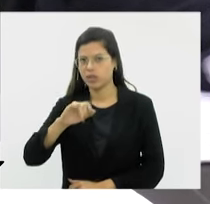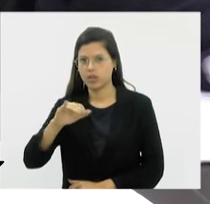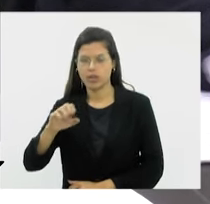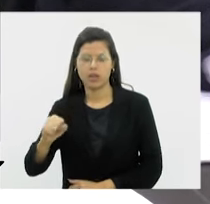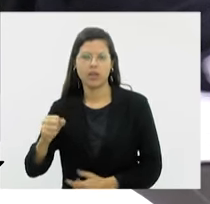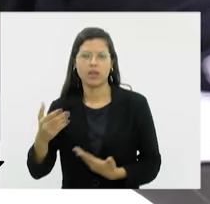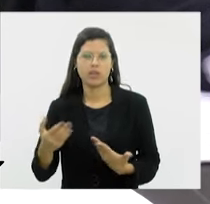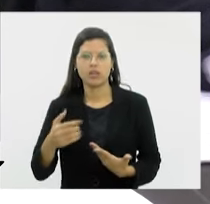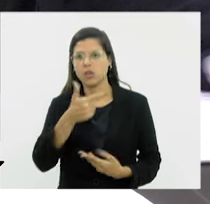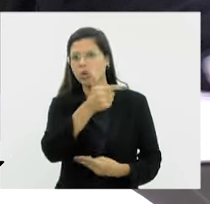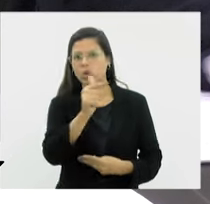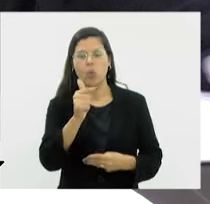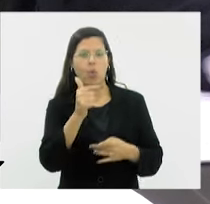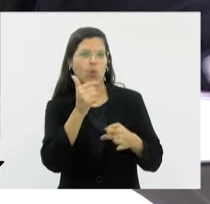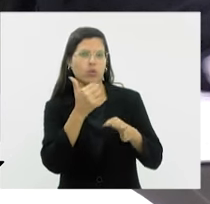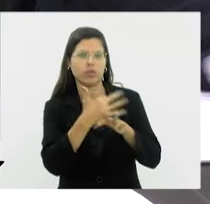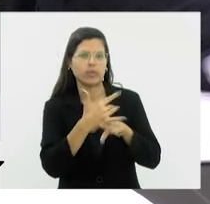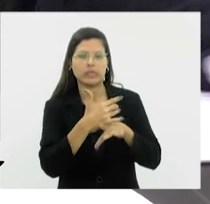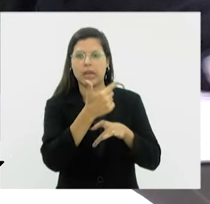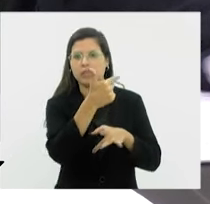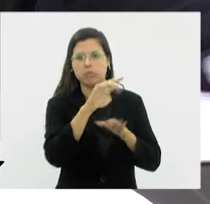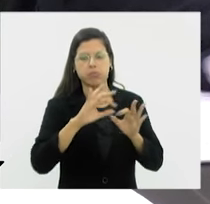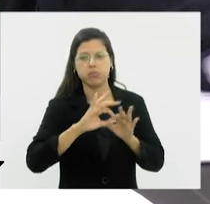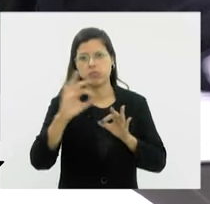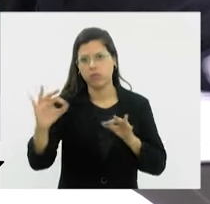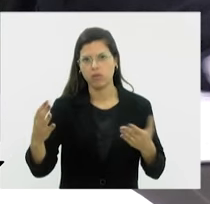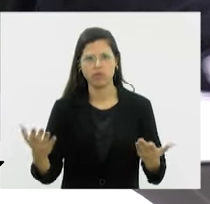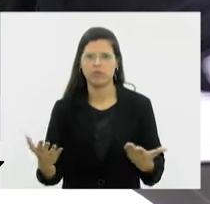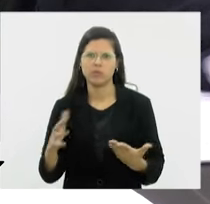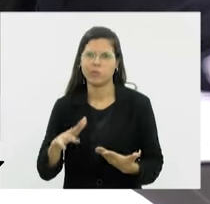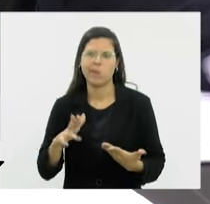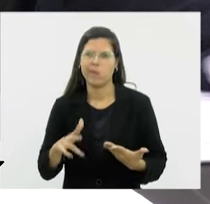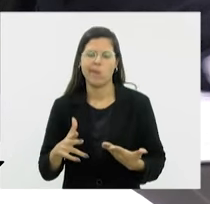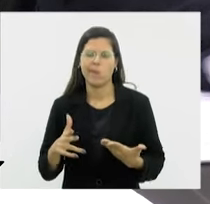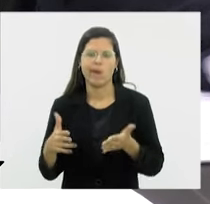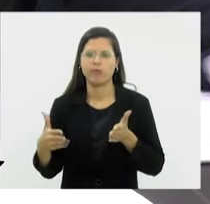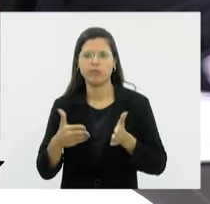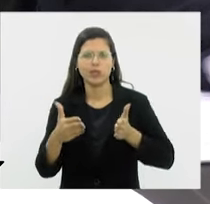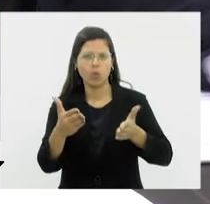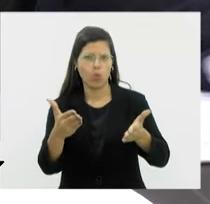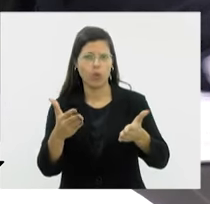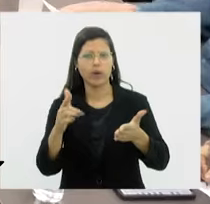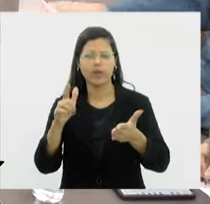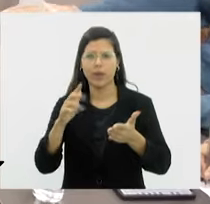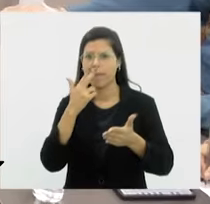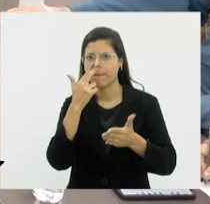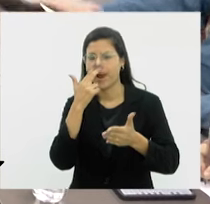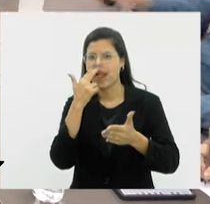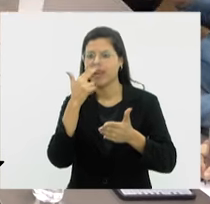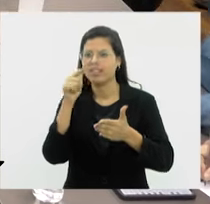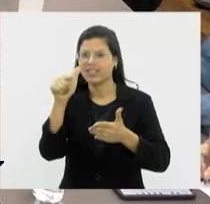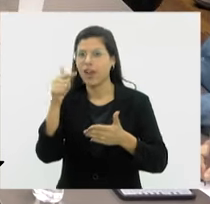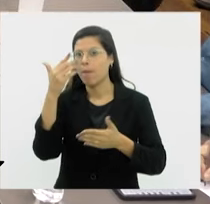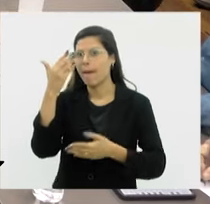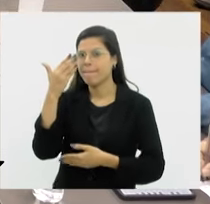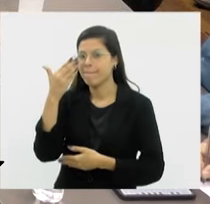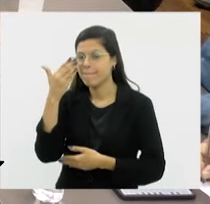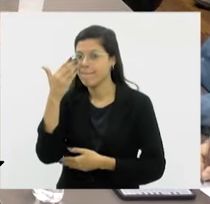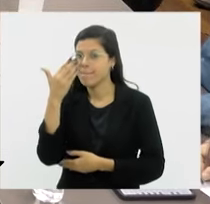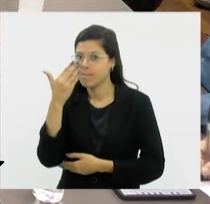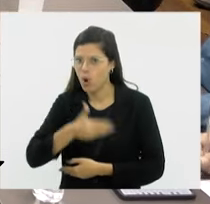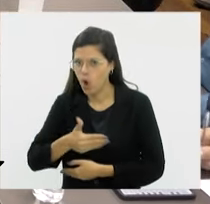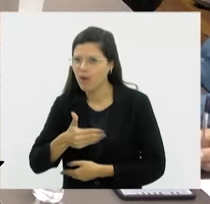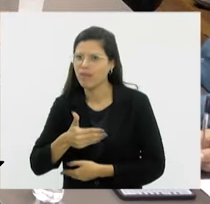ideia é fortalecer as regiões turísticas, né? Seria uma prova de resistência, né? Exatamente. É outra coisa. 7 horas